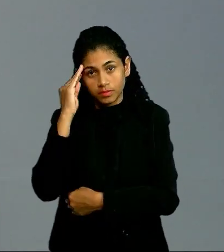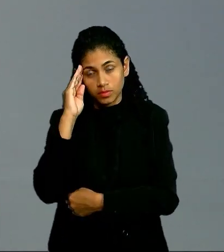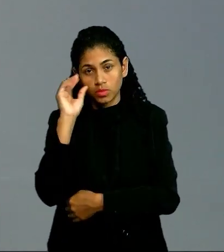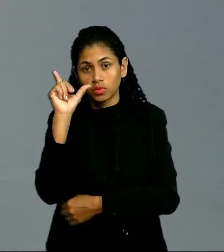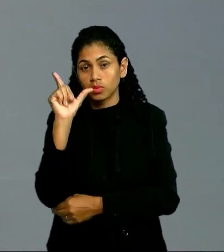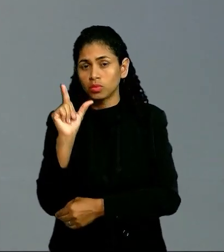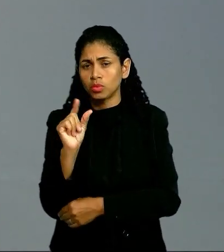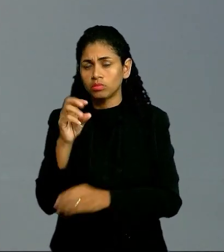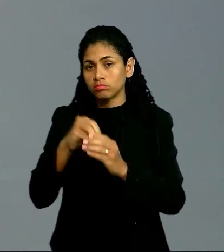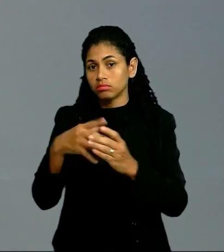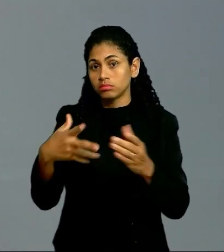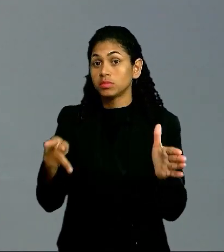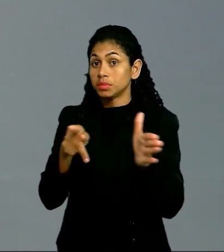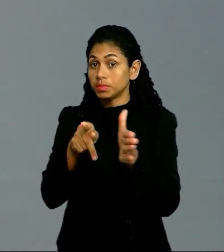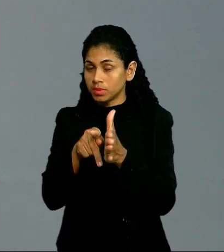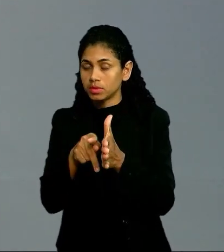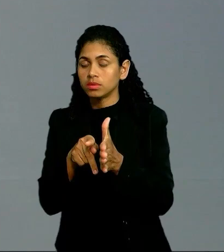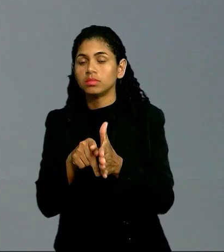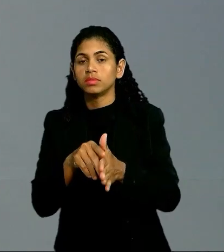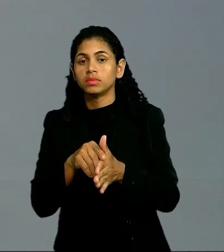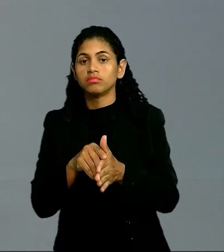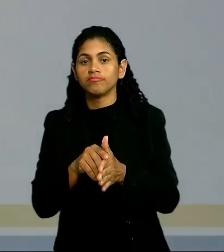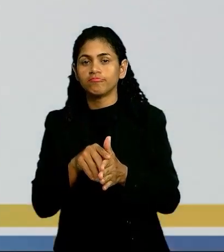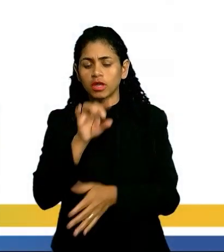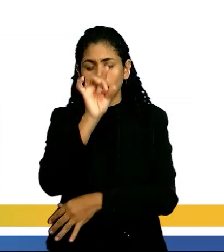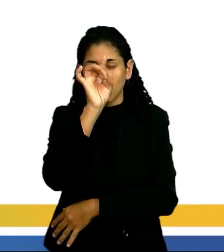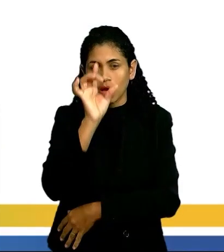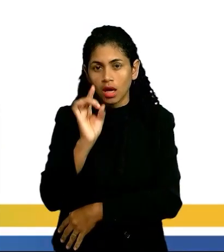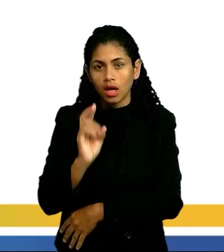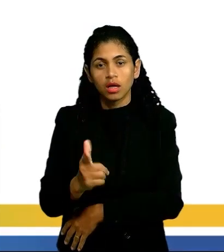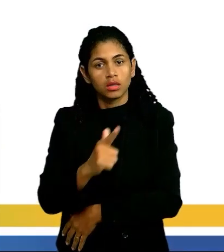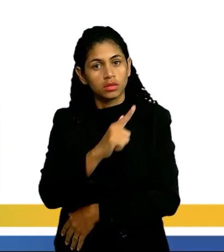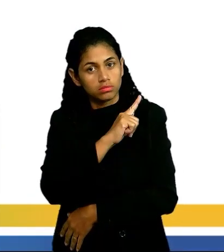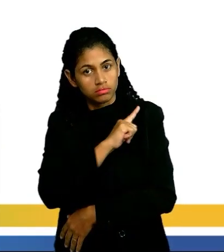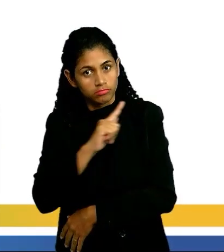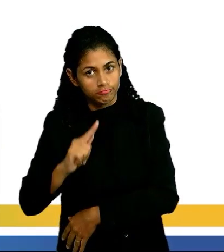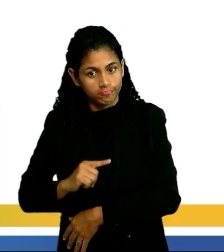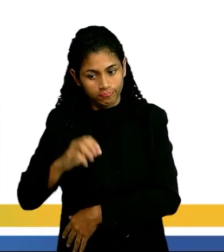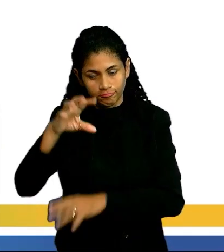das características, né, desses movimentos.